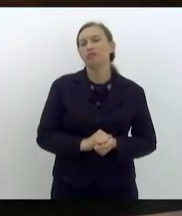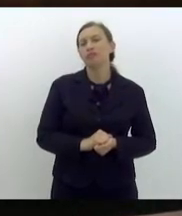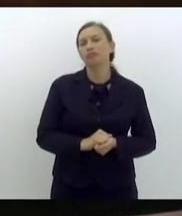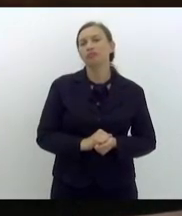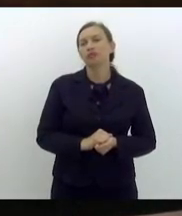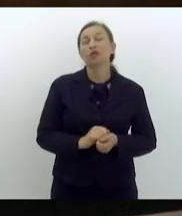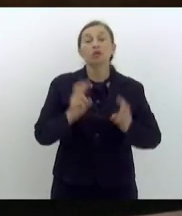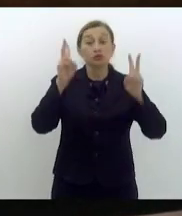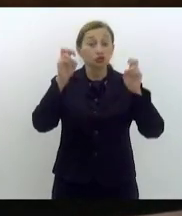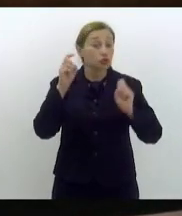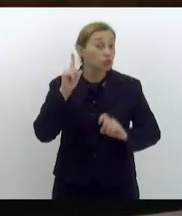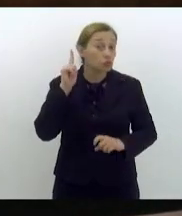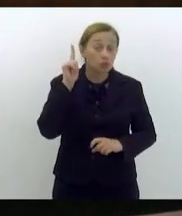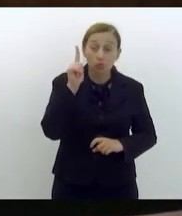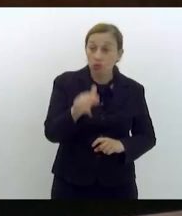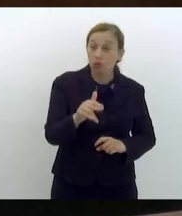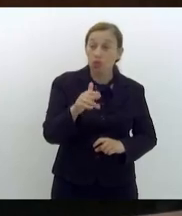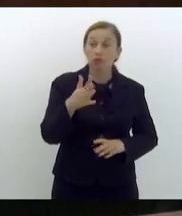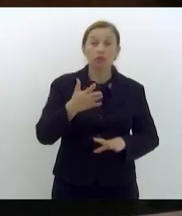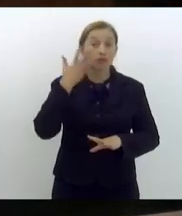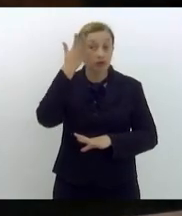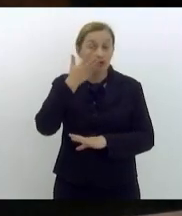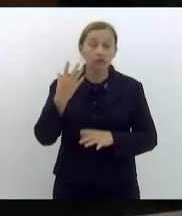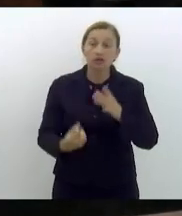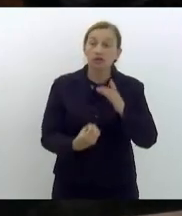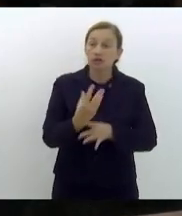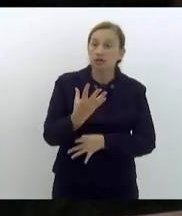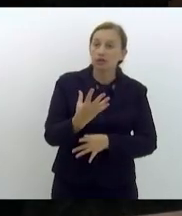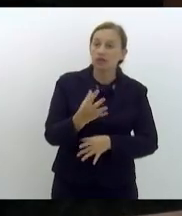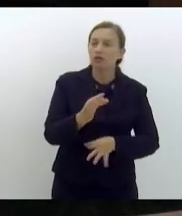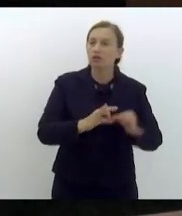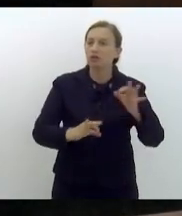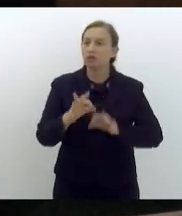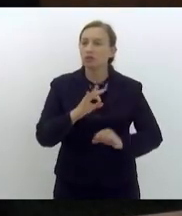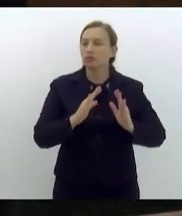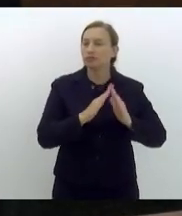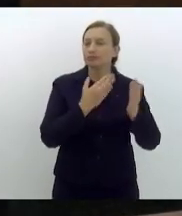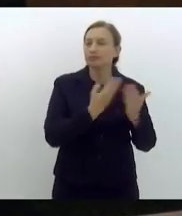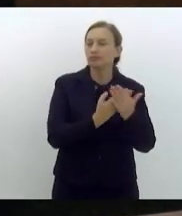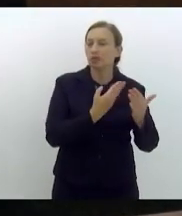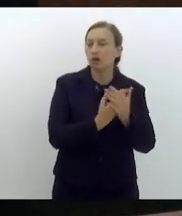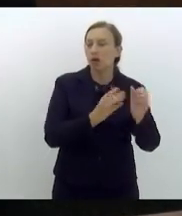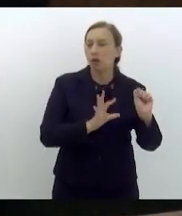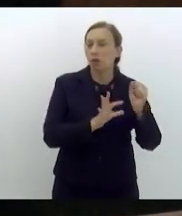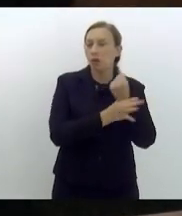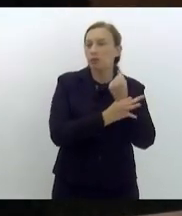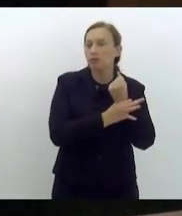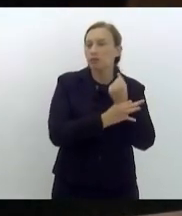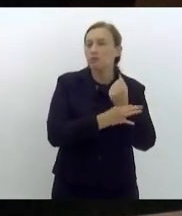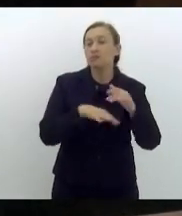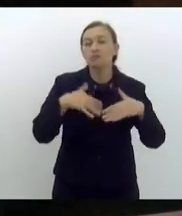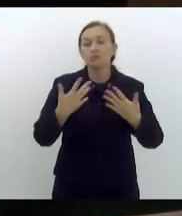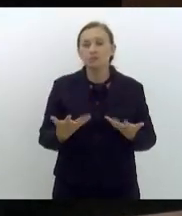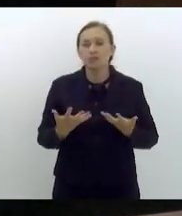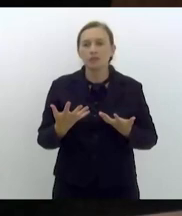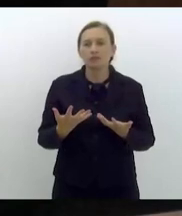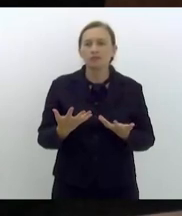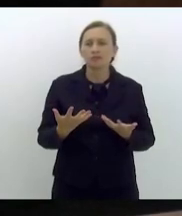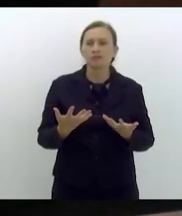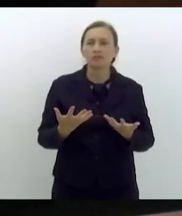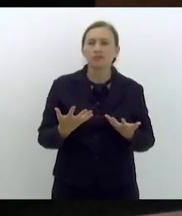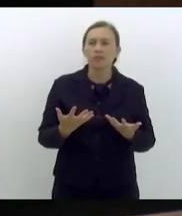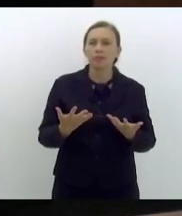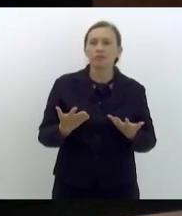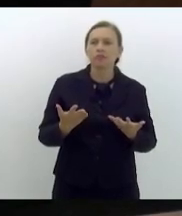título mensagem sobre a criação do programa escola segura então eu queria e agora